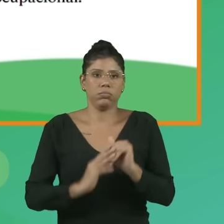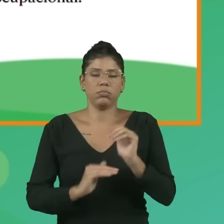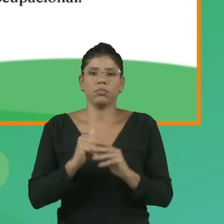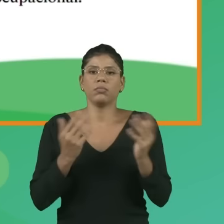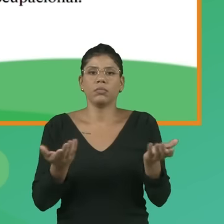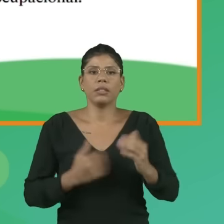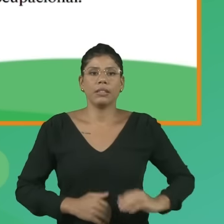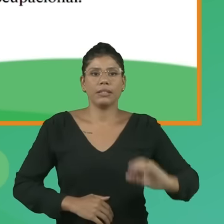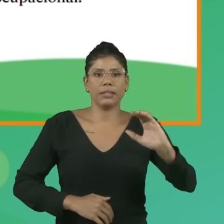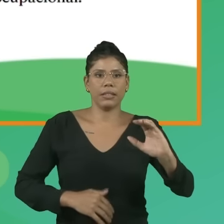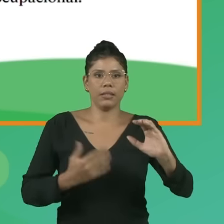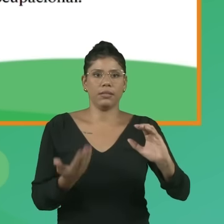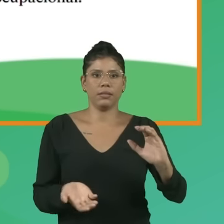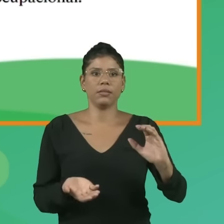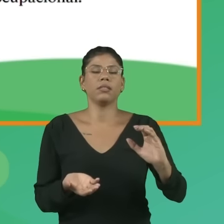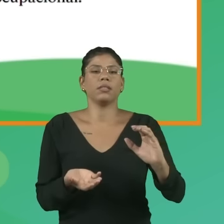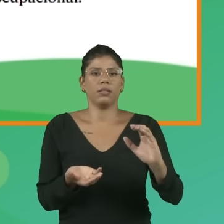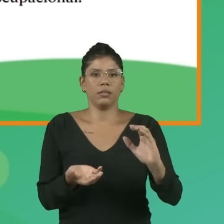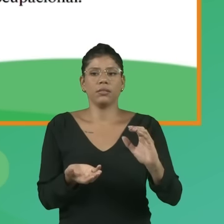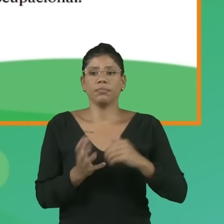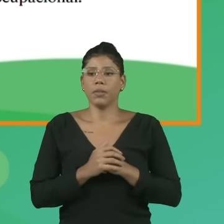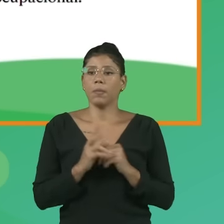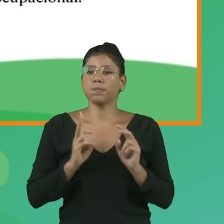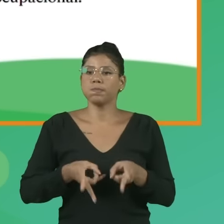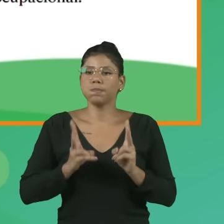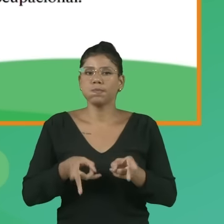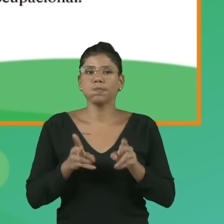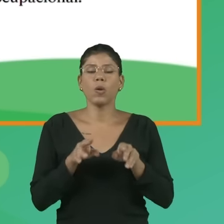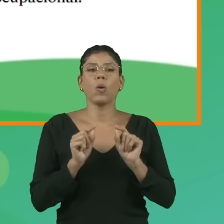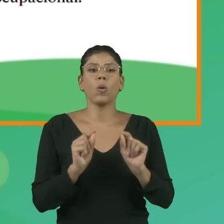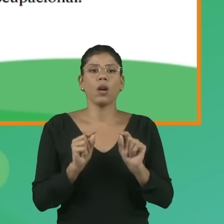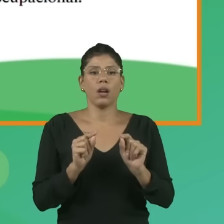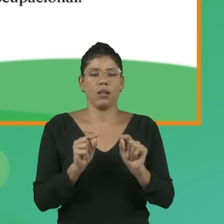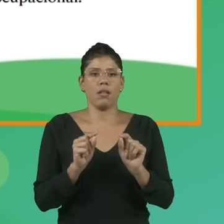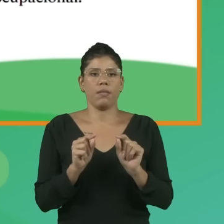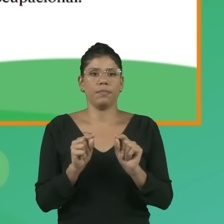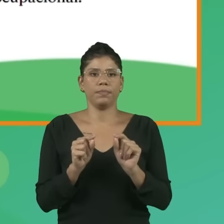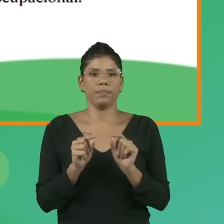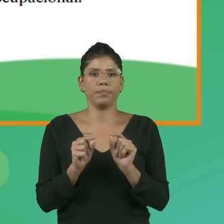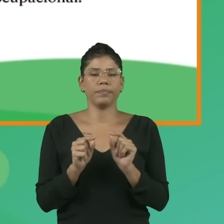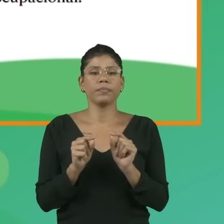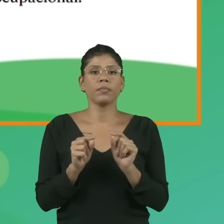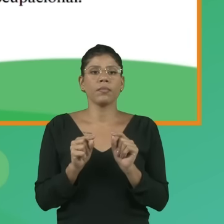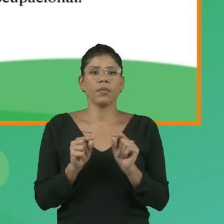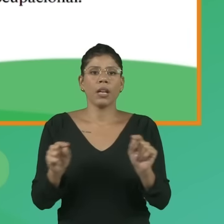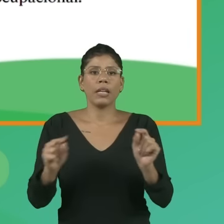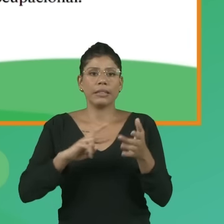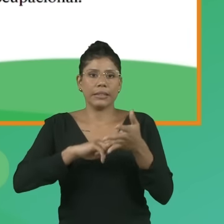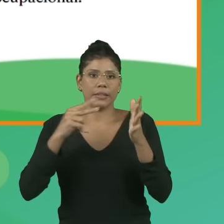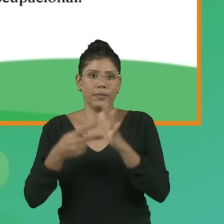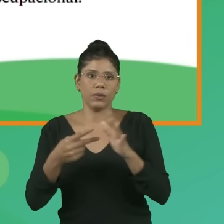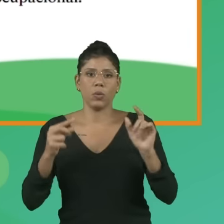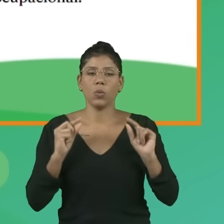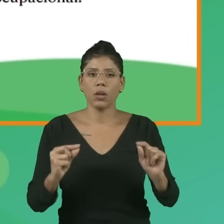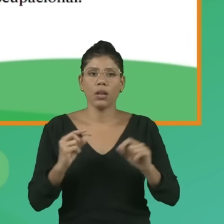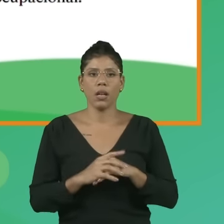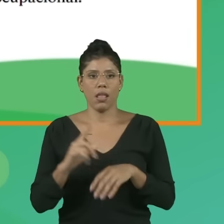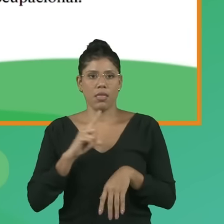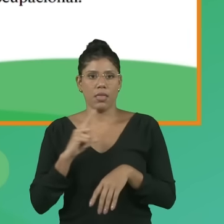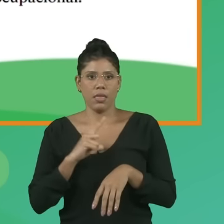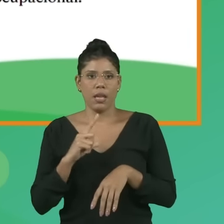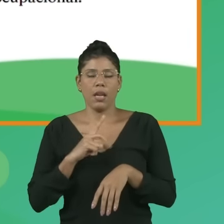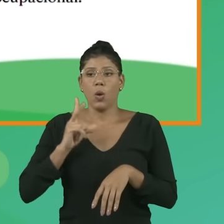status quo gerencial e dos padrões de socialização da mulher. Então, aqui ele quer dizer o quê? Que ainda tem essa